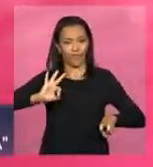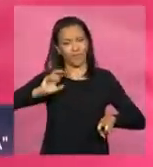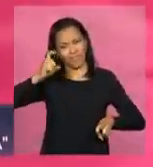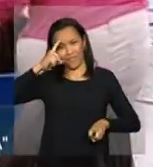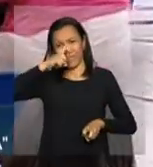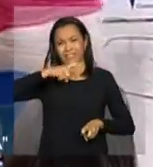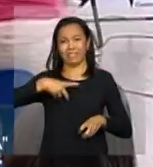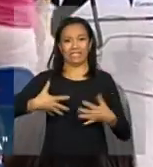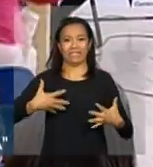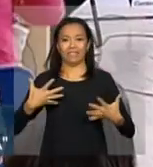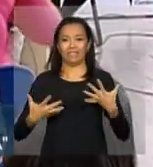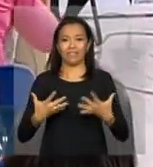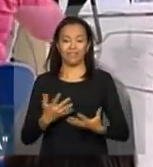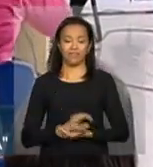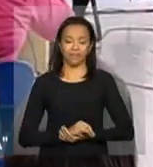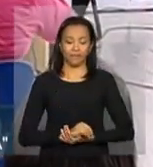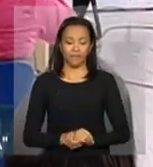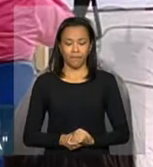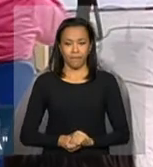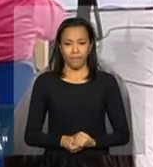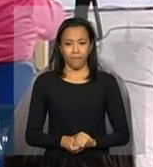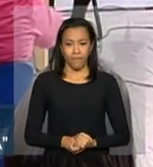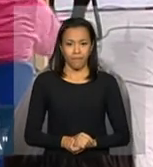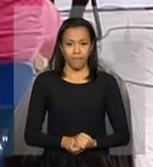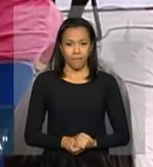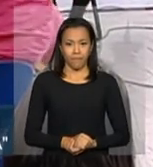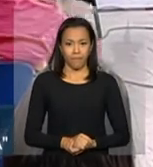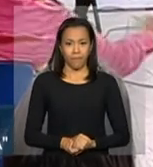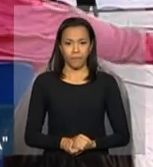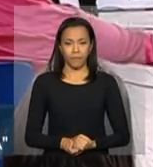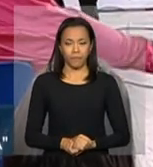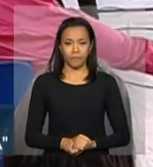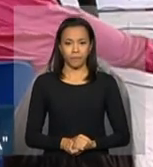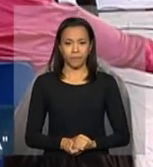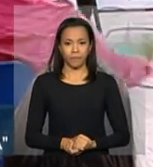difícil. É. Eu, então, eu